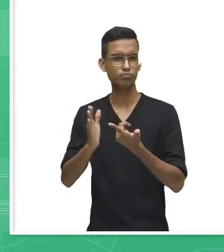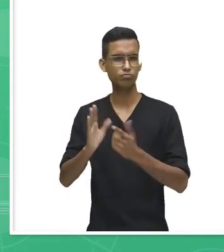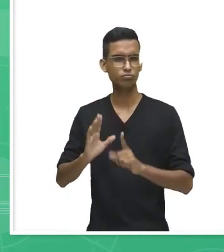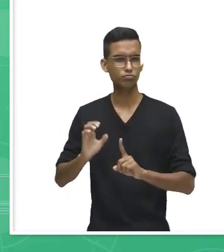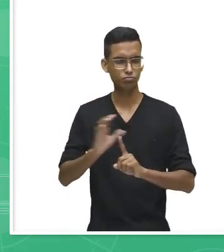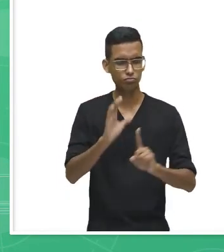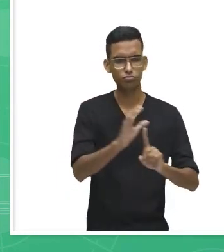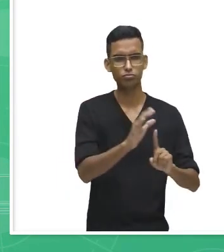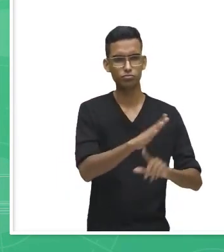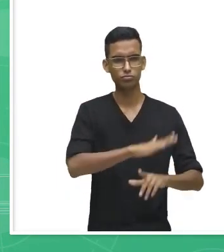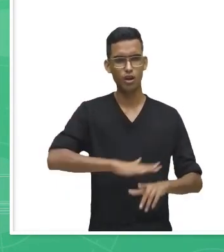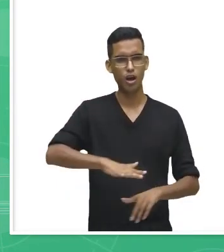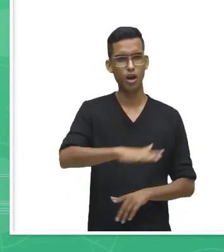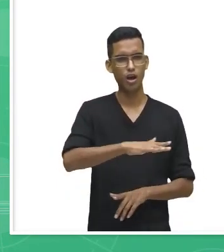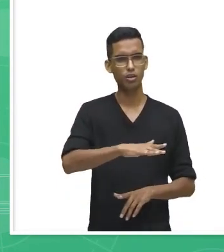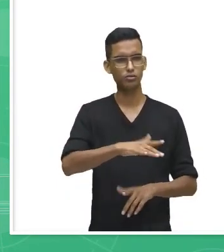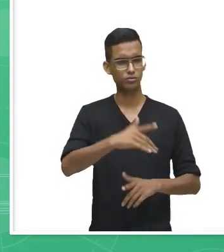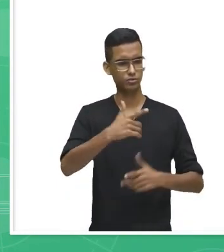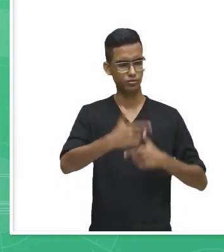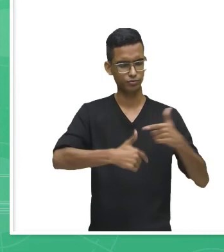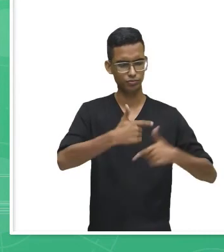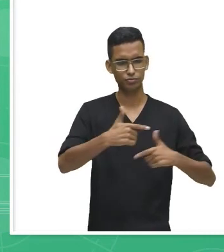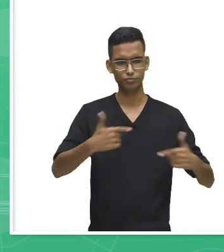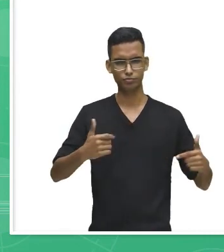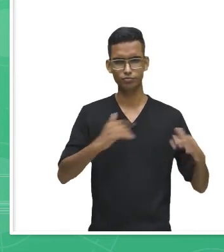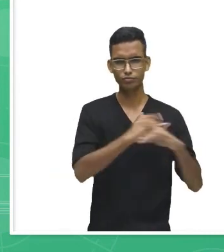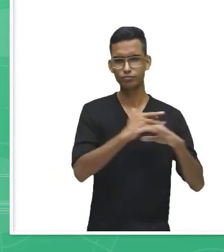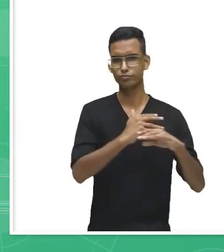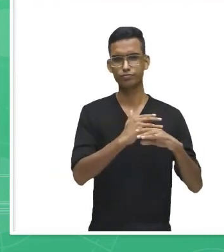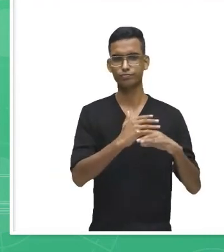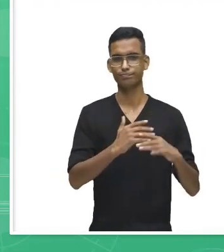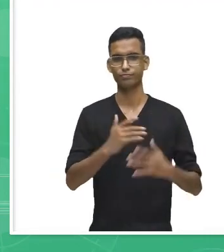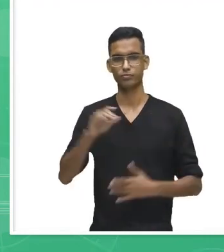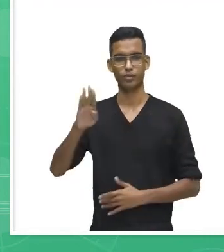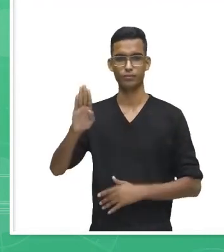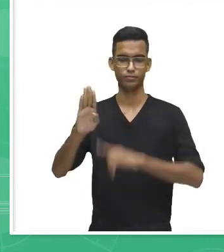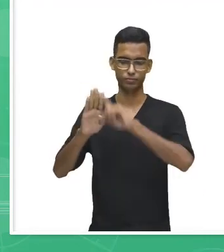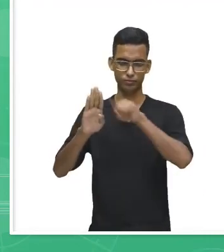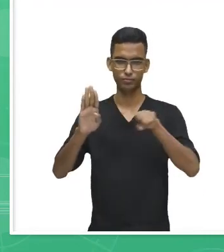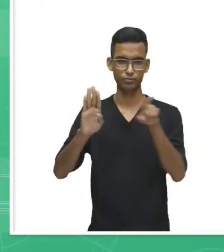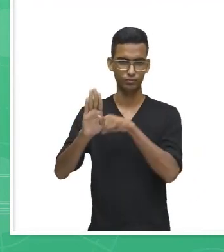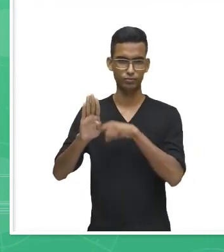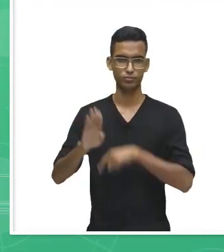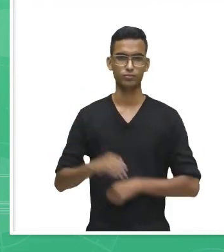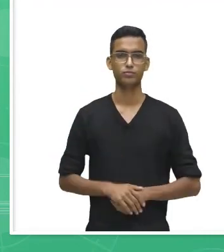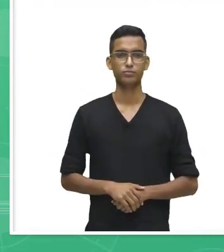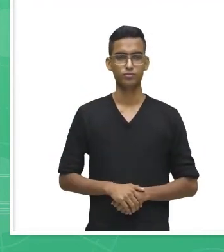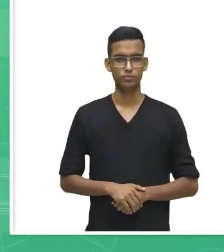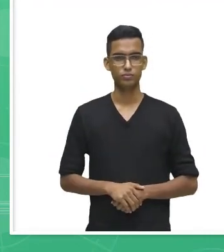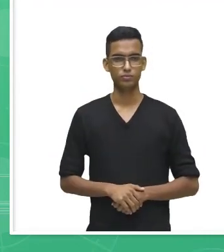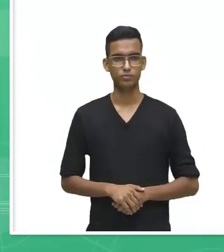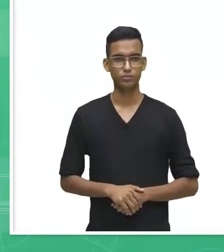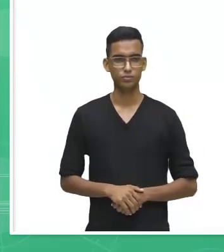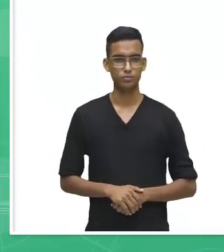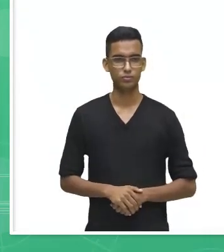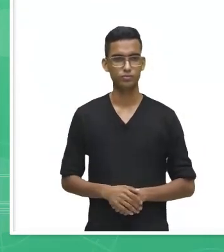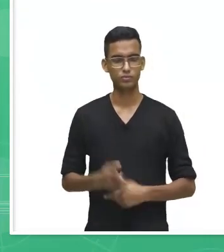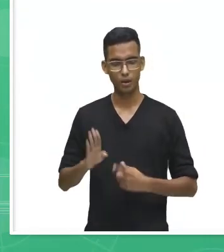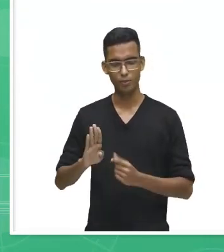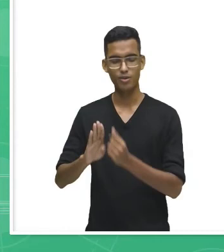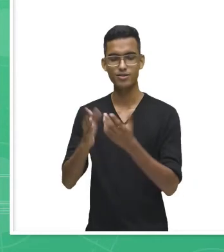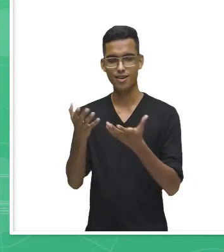França, não, né? A gente sabe que a burguesia estava querendo justamente influência na política, participação política,